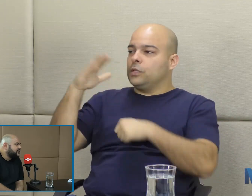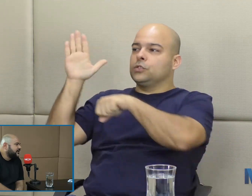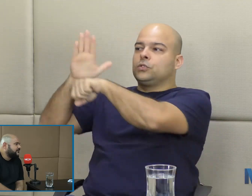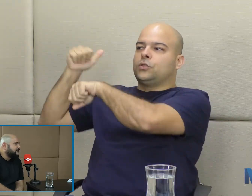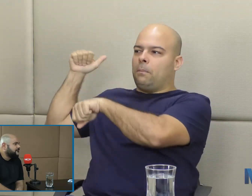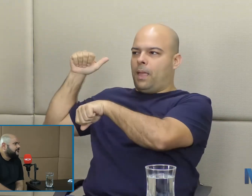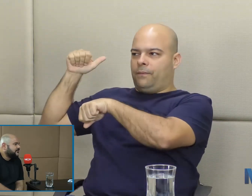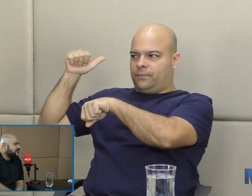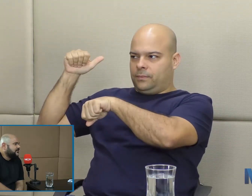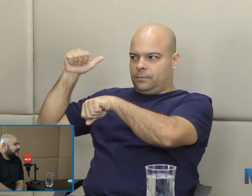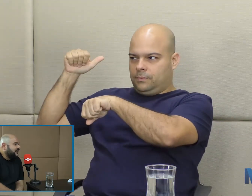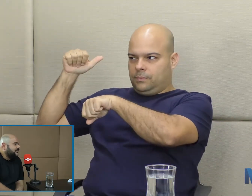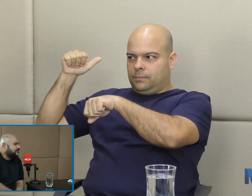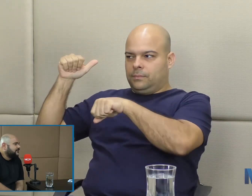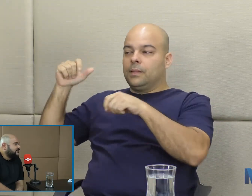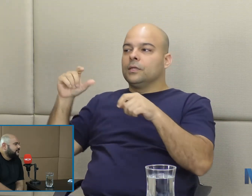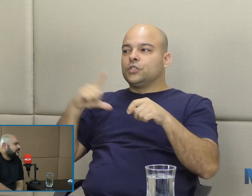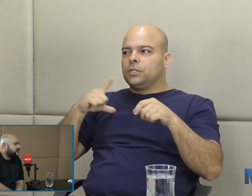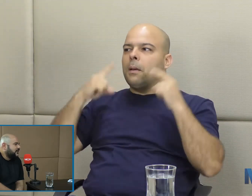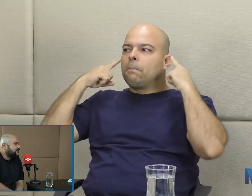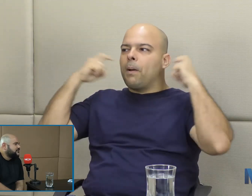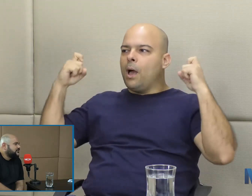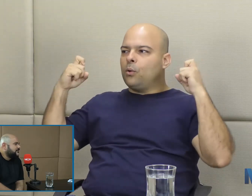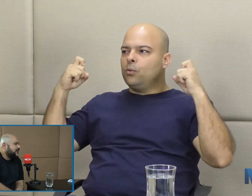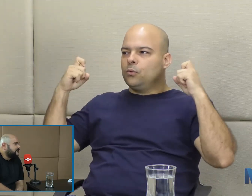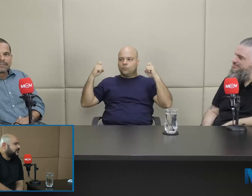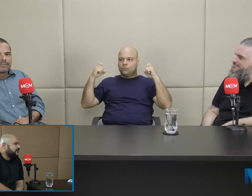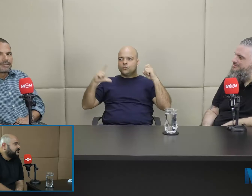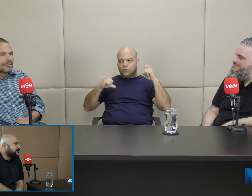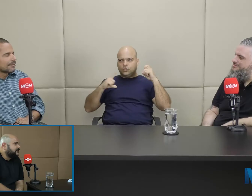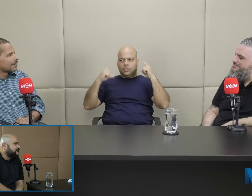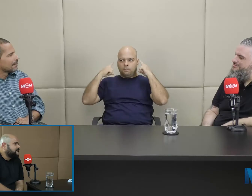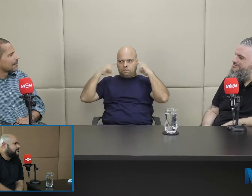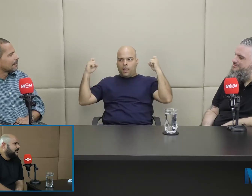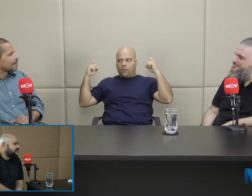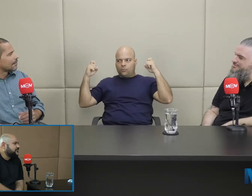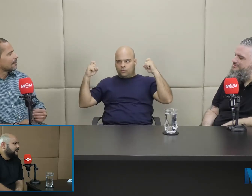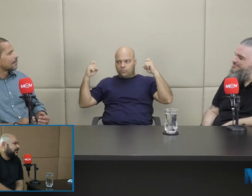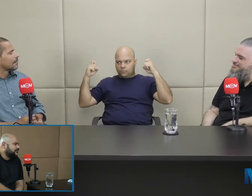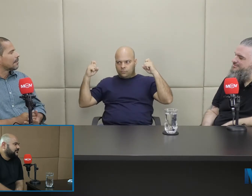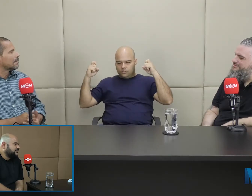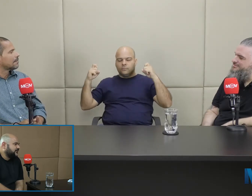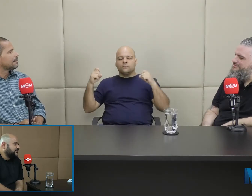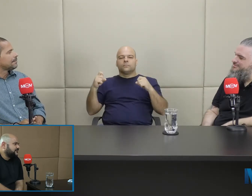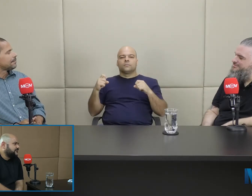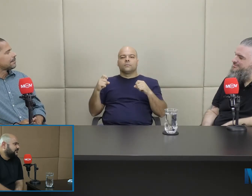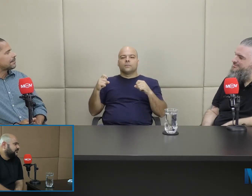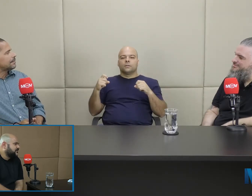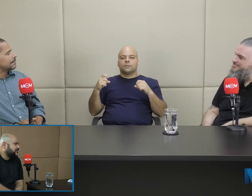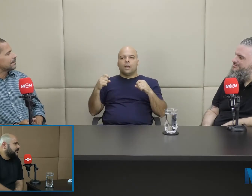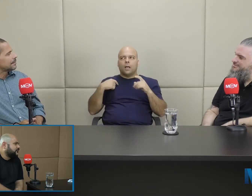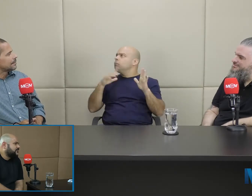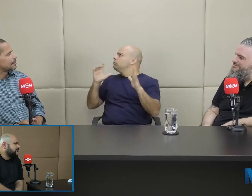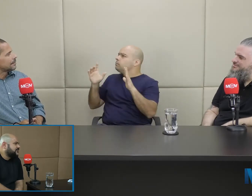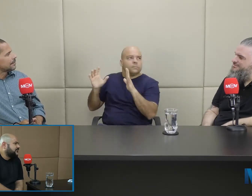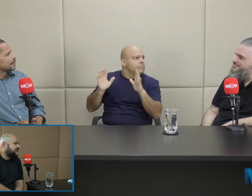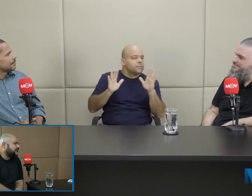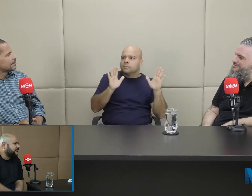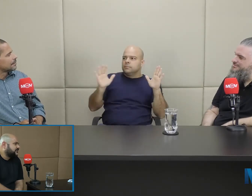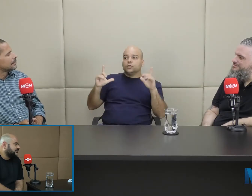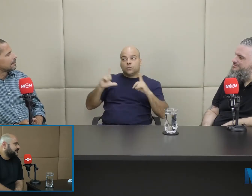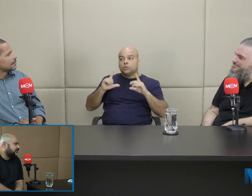deixava desligado. Aí meu pai me chamava, então tinha barulho, né? Fazia barulho para ver